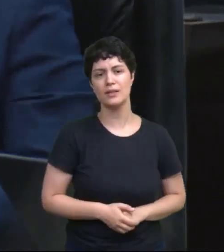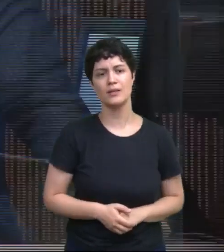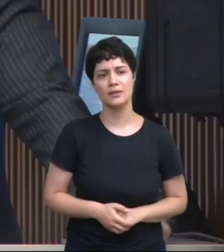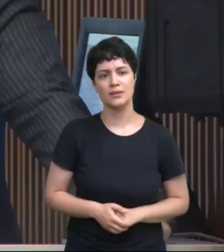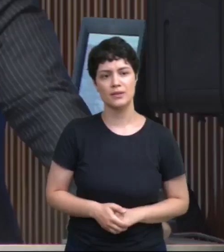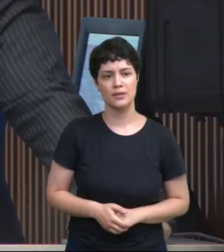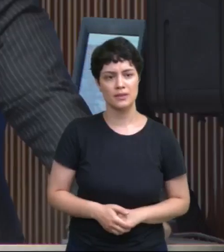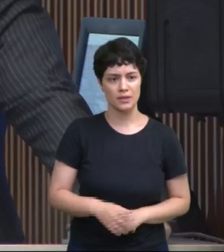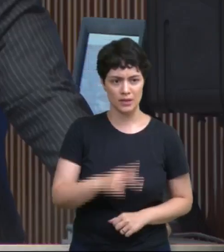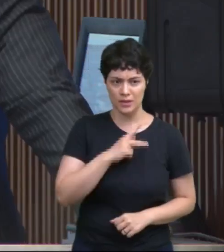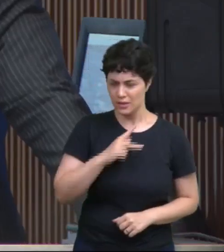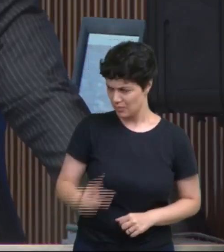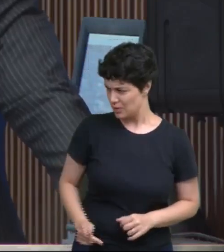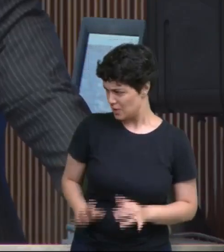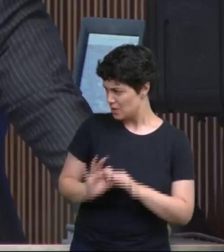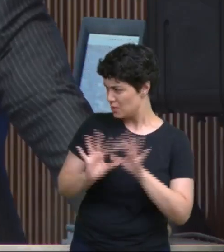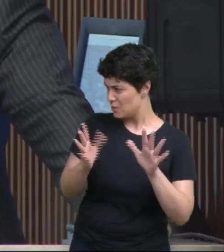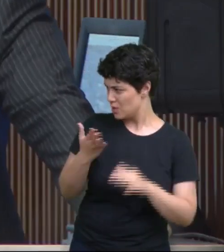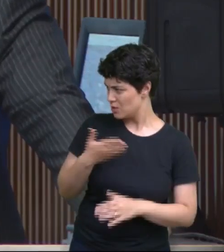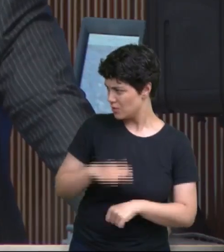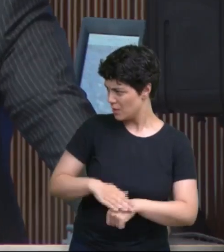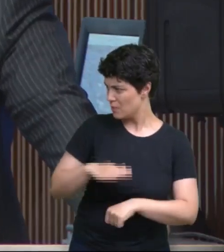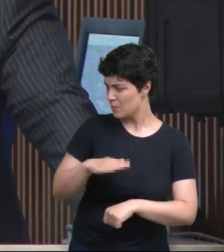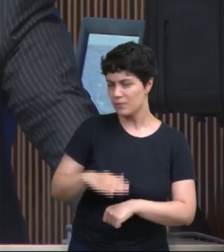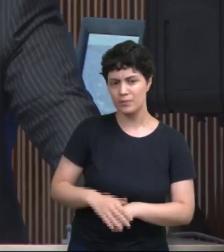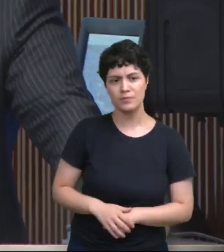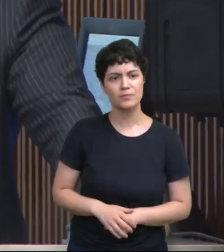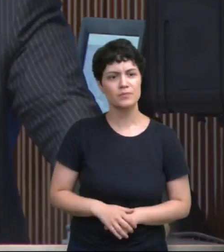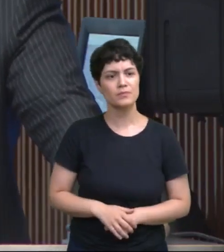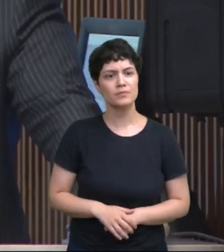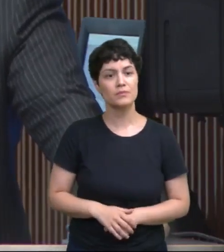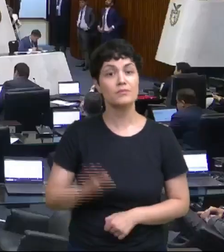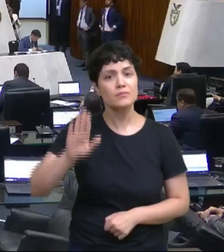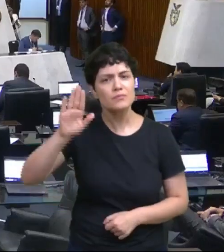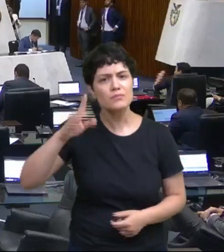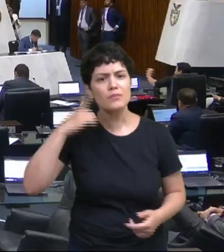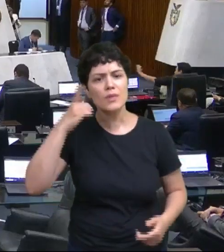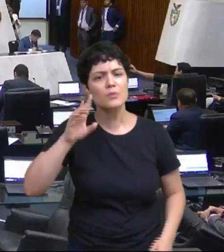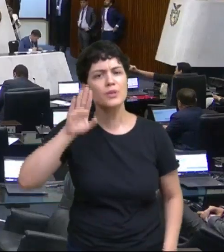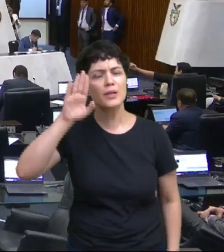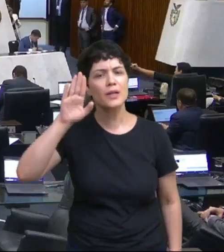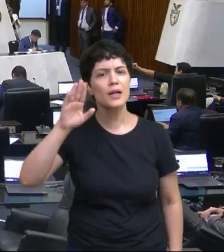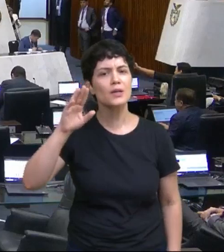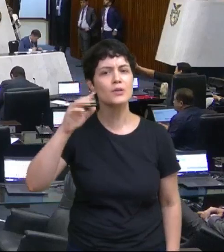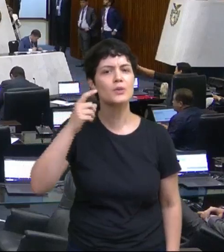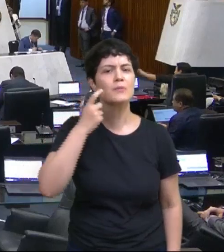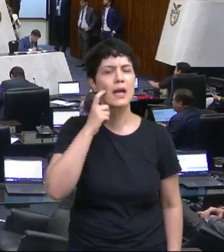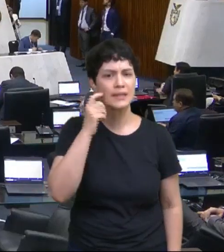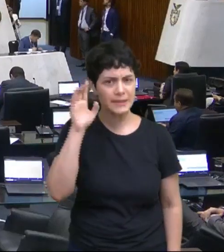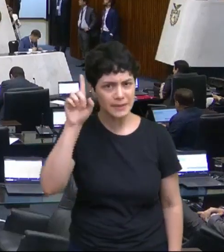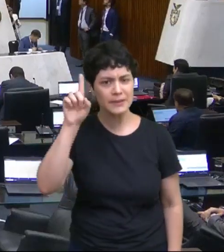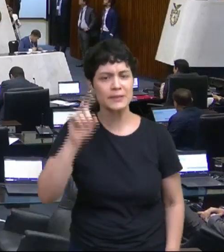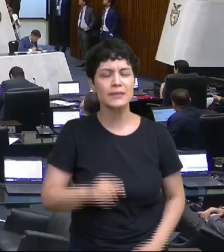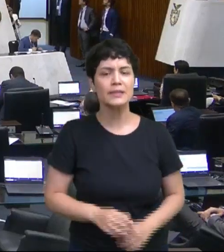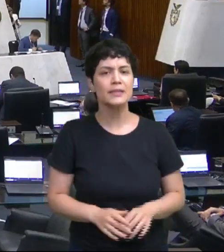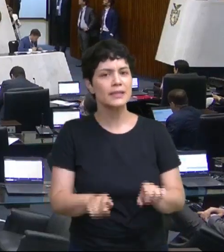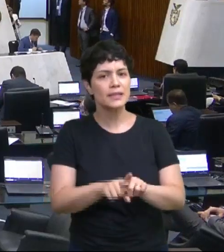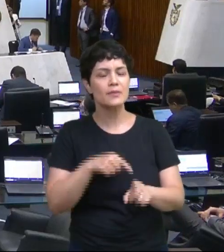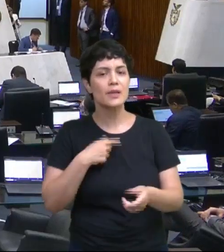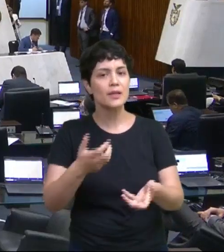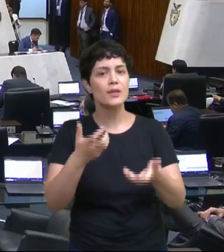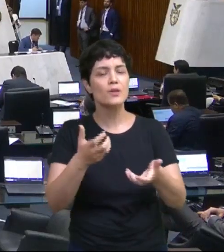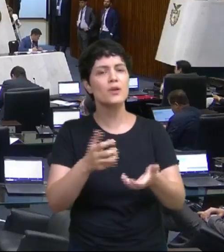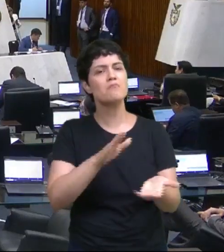Presidente, o senhor me permite um... Sim, pois não, deputado. Ô, deputado. A Marli. Ô, deputado. Oi, Marli. Marli. Também quero